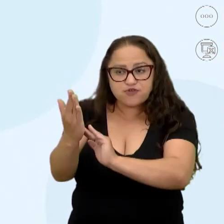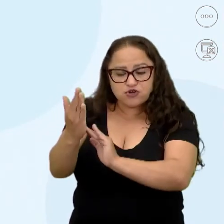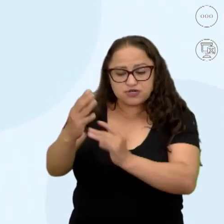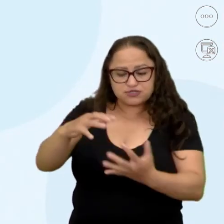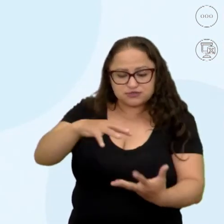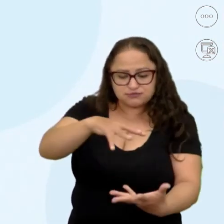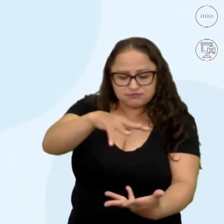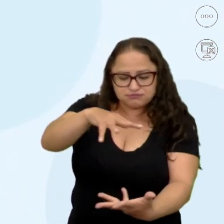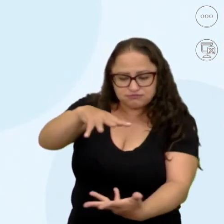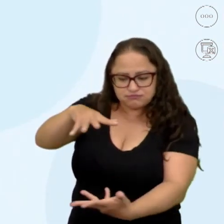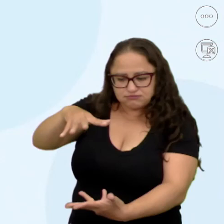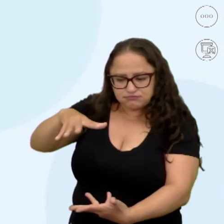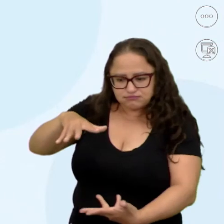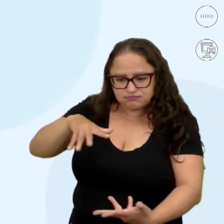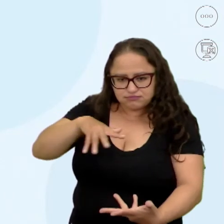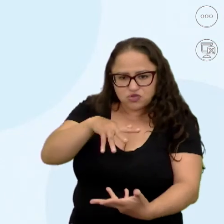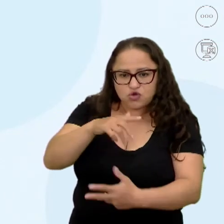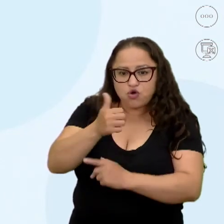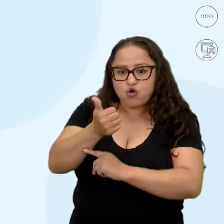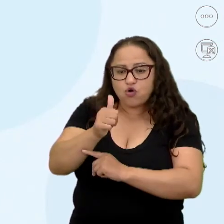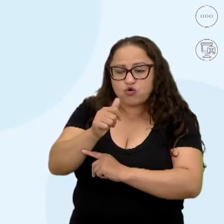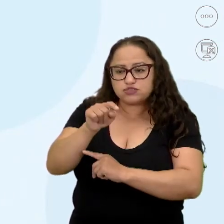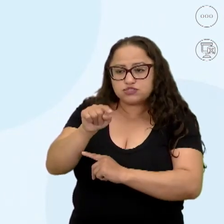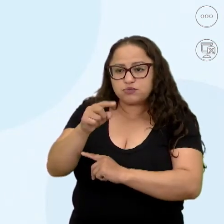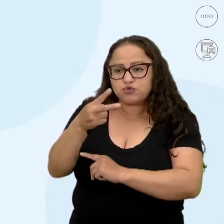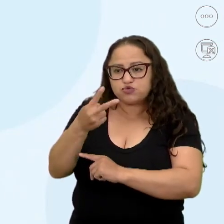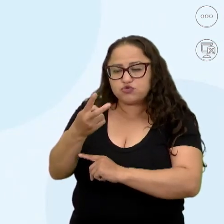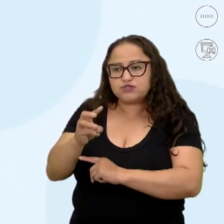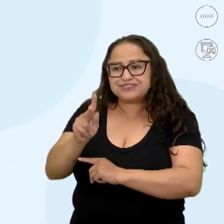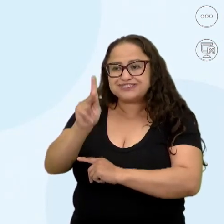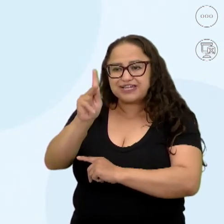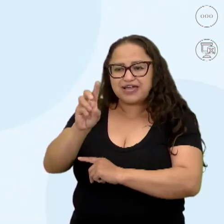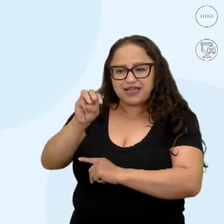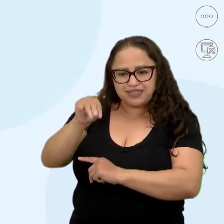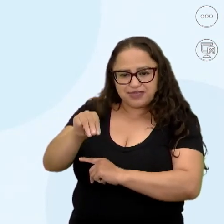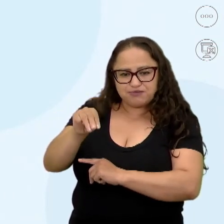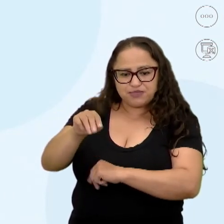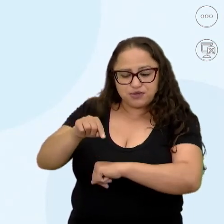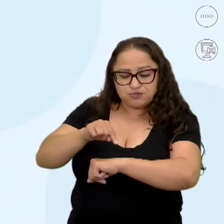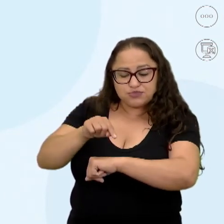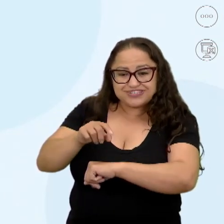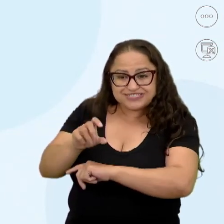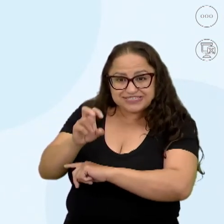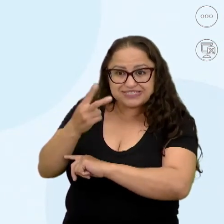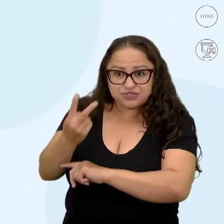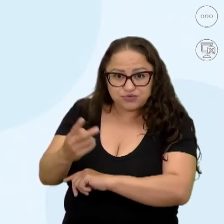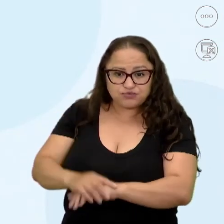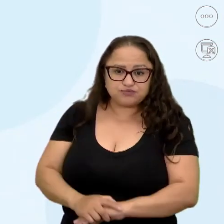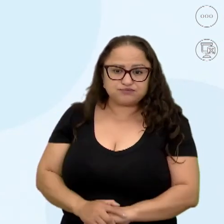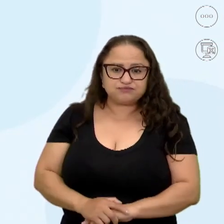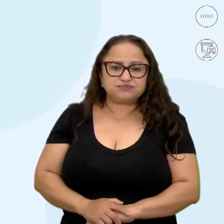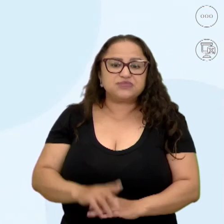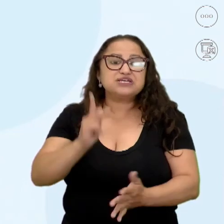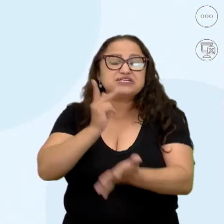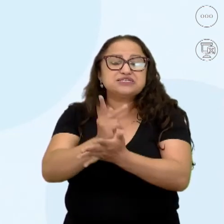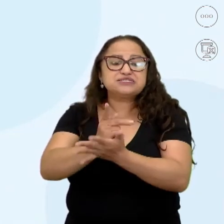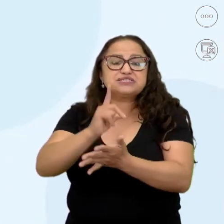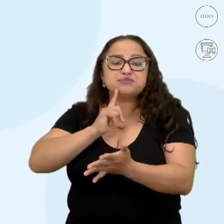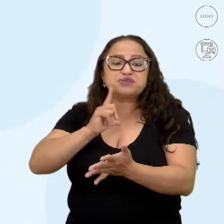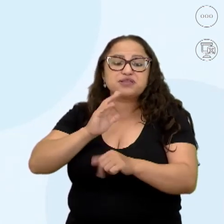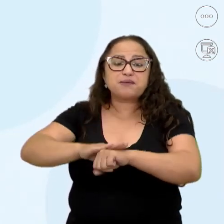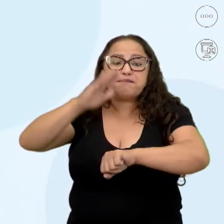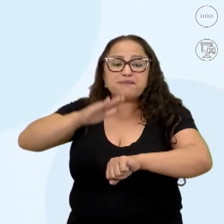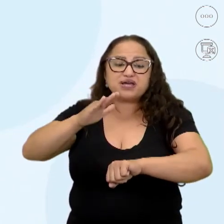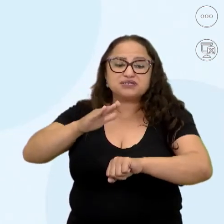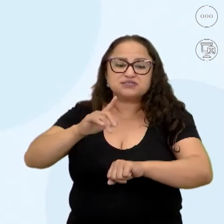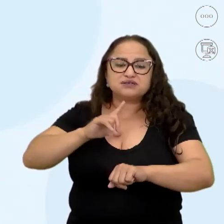Chama velocidade de escape, 11,2 km por segundo, né? E aí, Quanto mais alto esse objeto for lançado, chegou